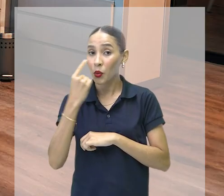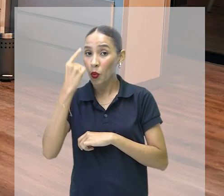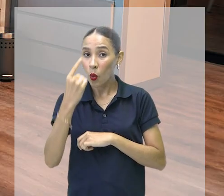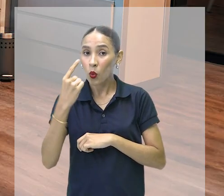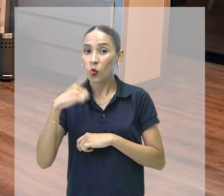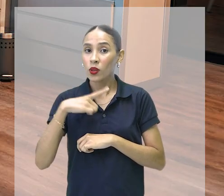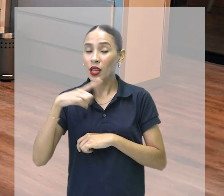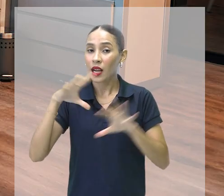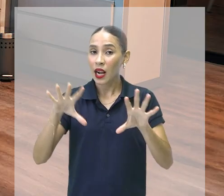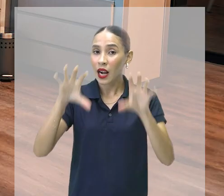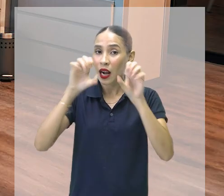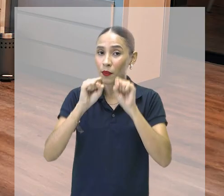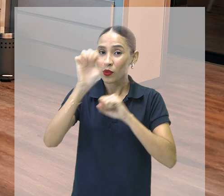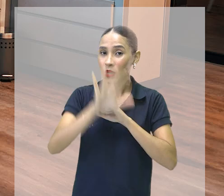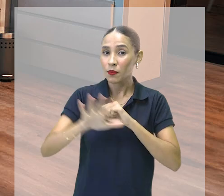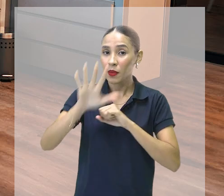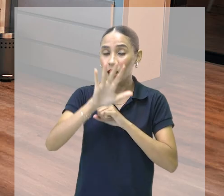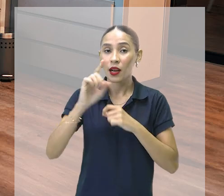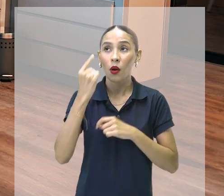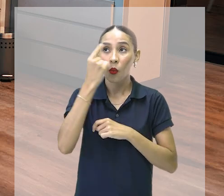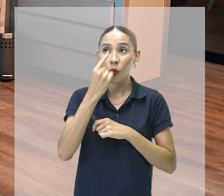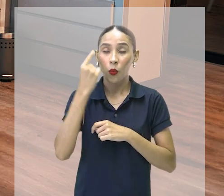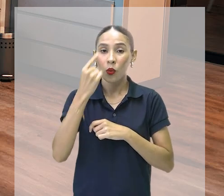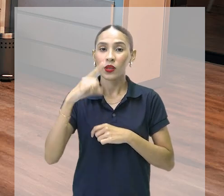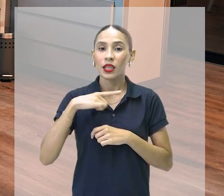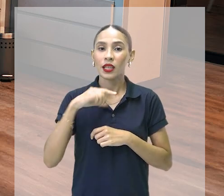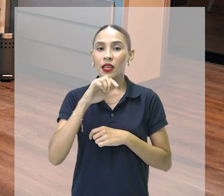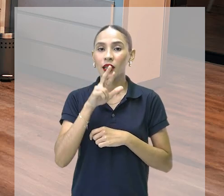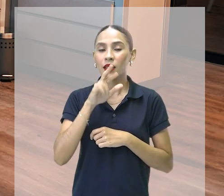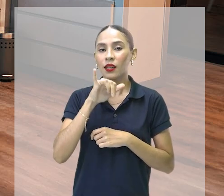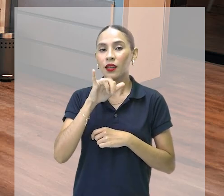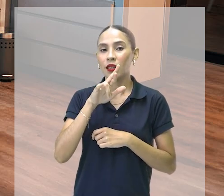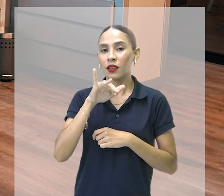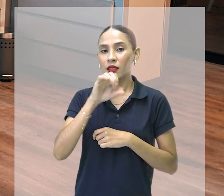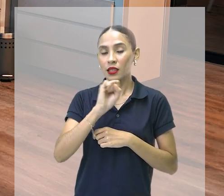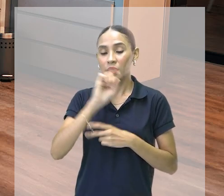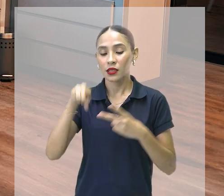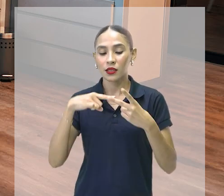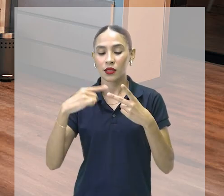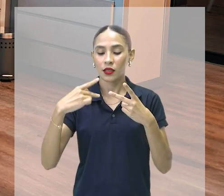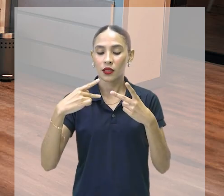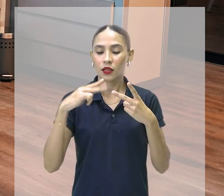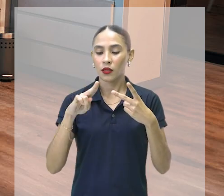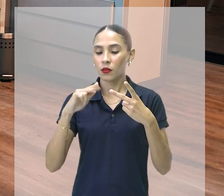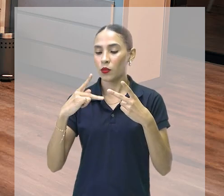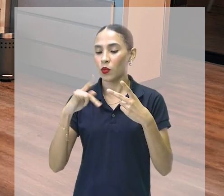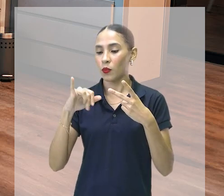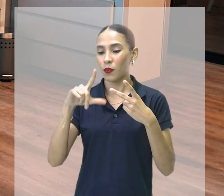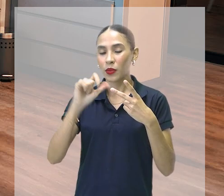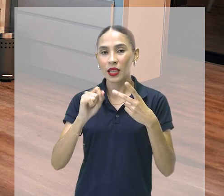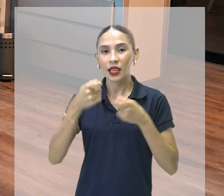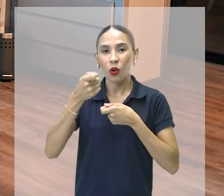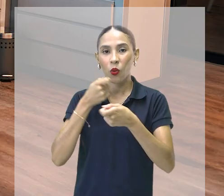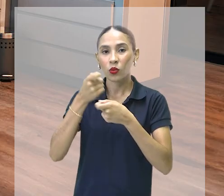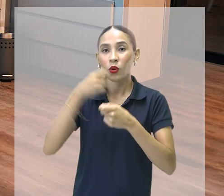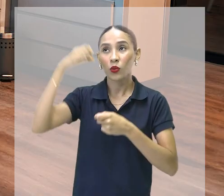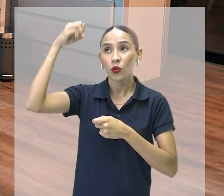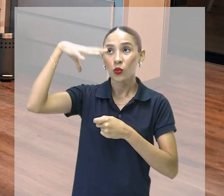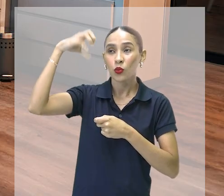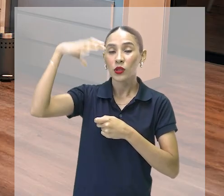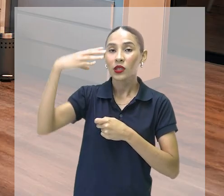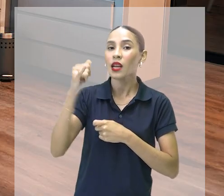olho, temos a íris e a pupila, que regulam a quantidade de luz que entra, né, nos